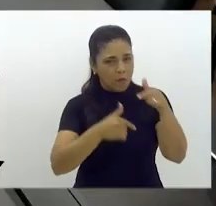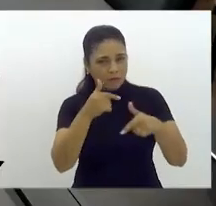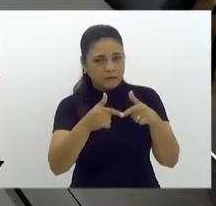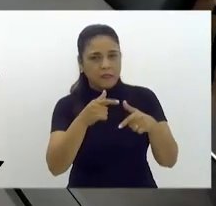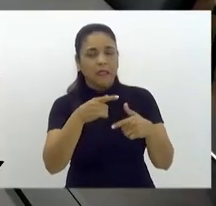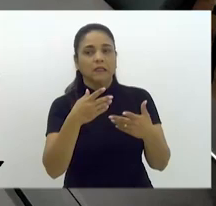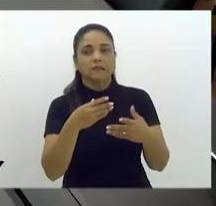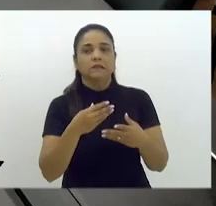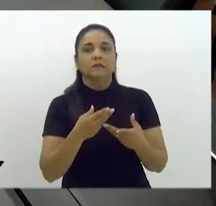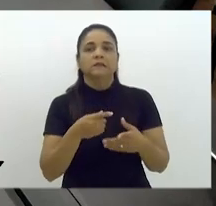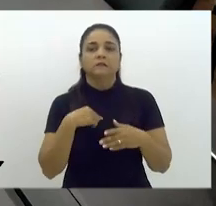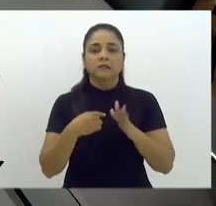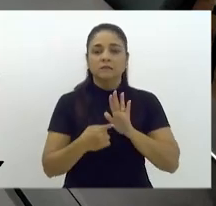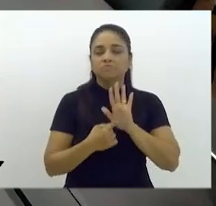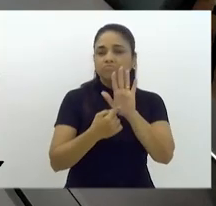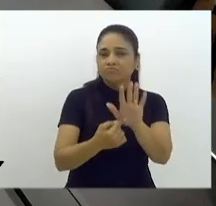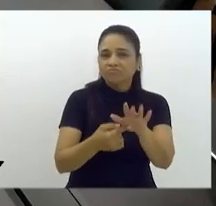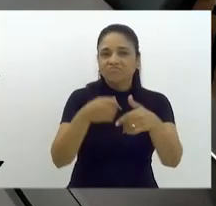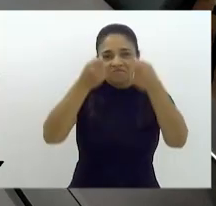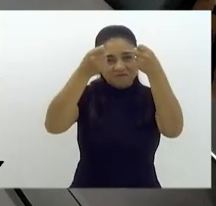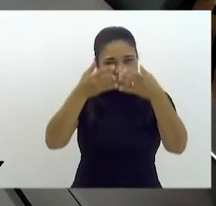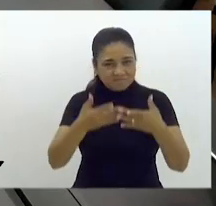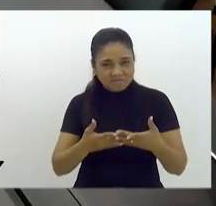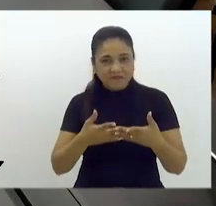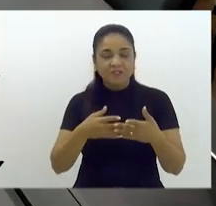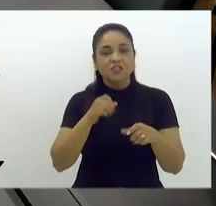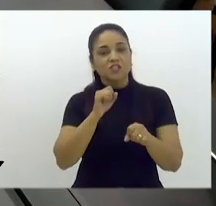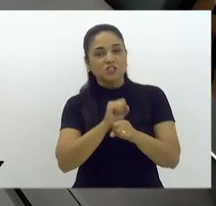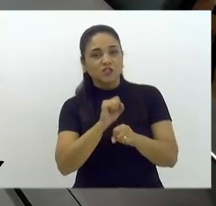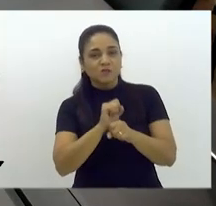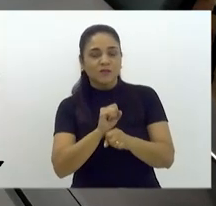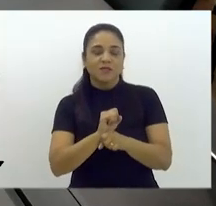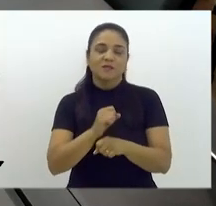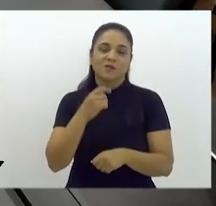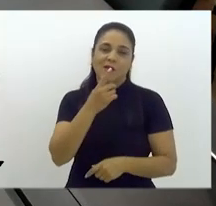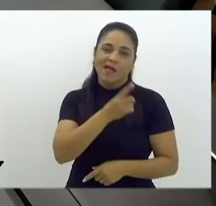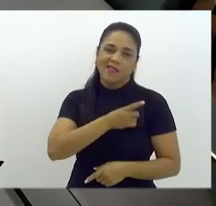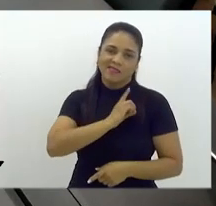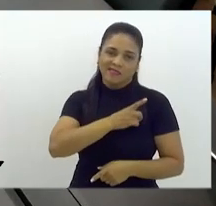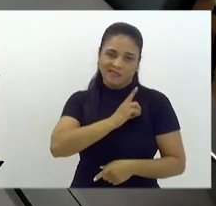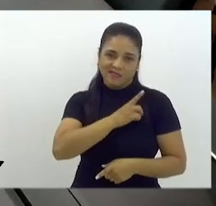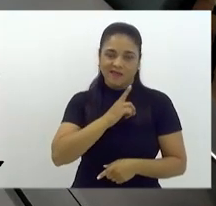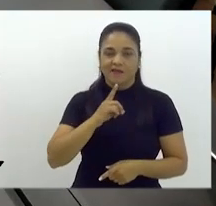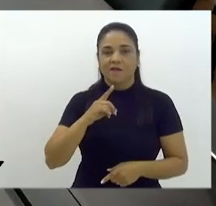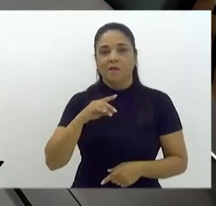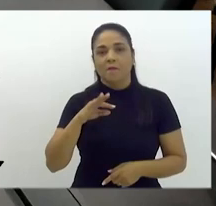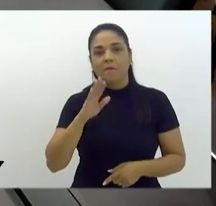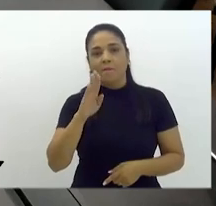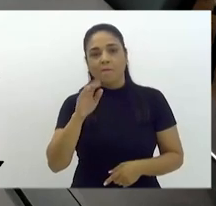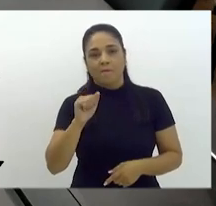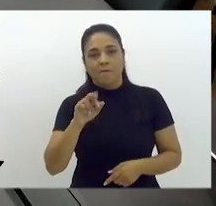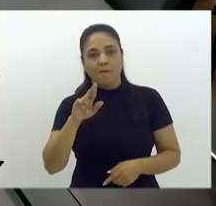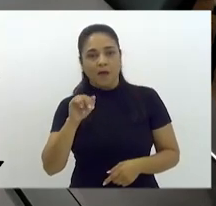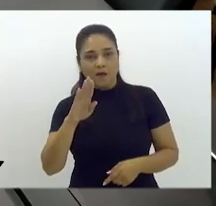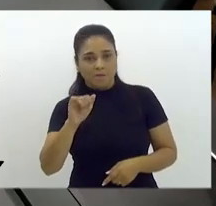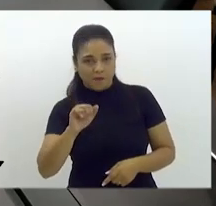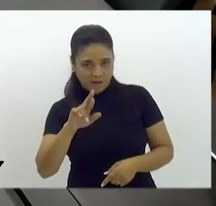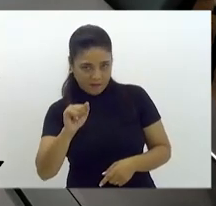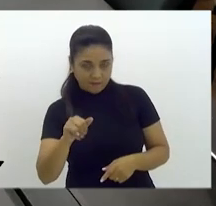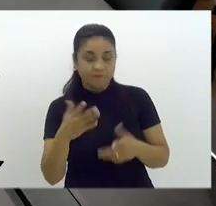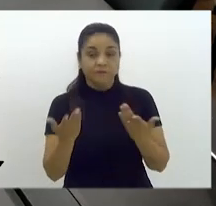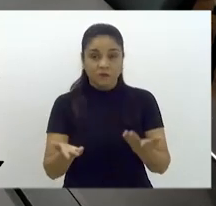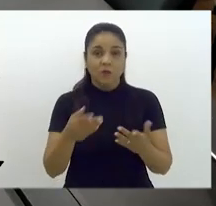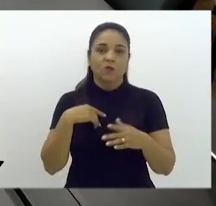sua exposição enquanto nós esperamos a delegada Bárbara lomba é na nossa conversa até com o Dr Pablo Sartori